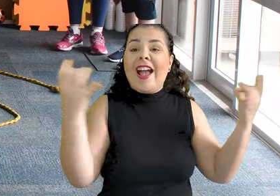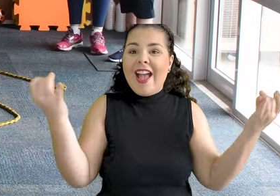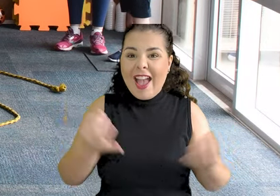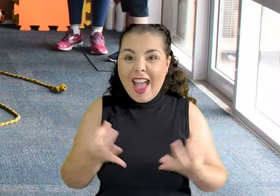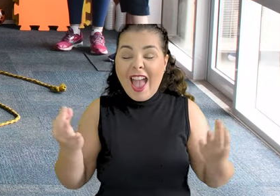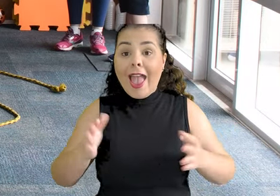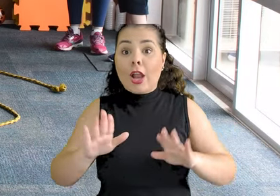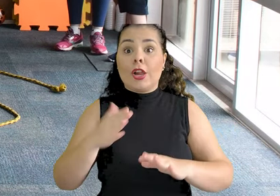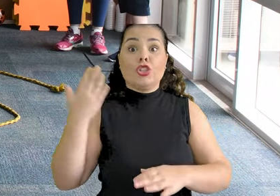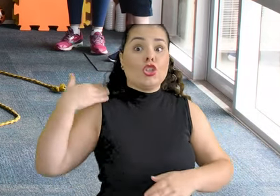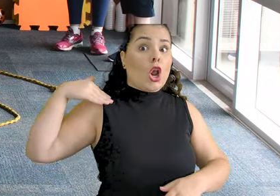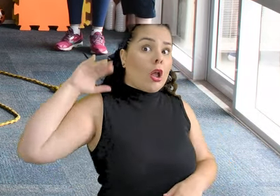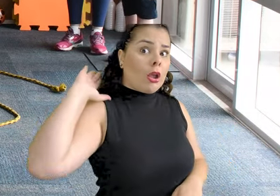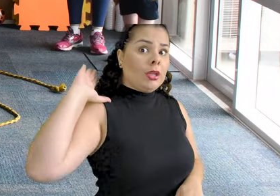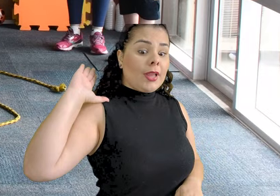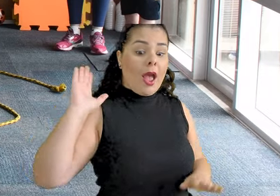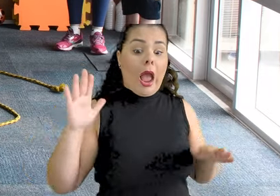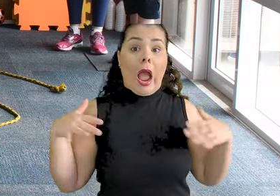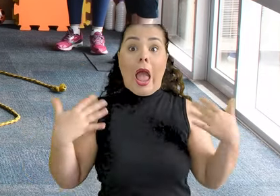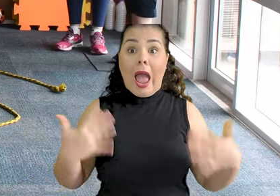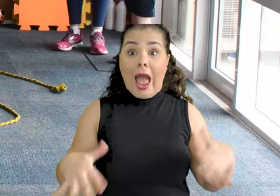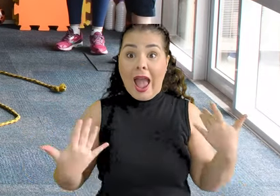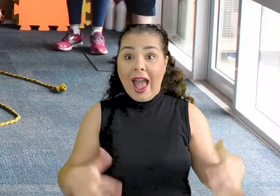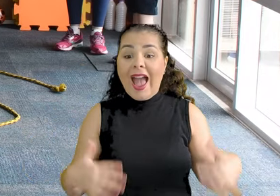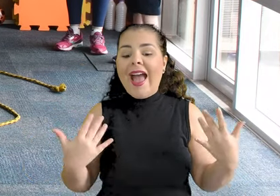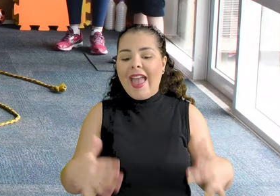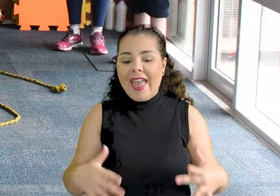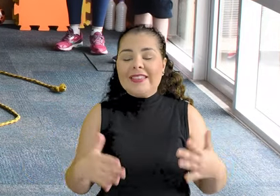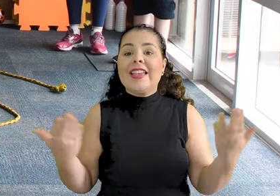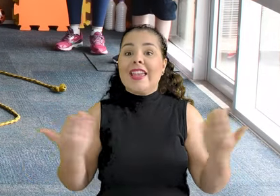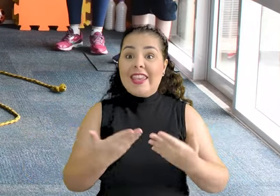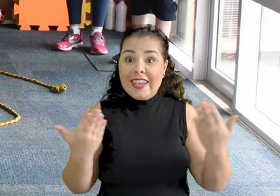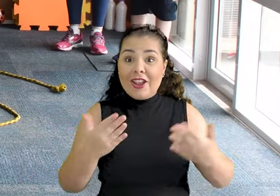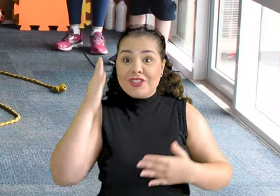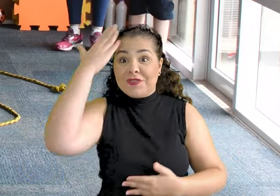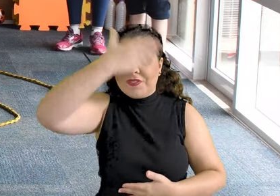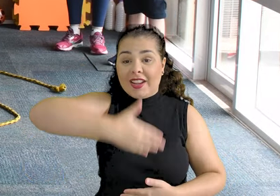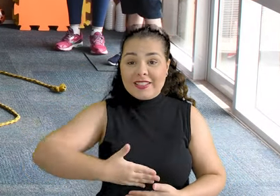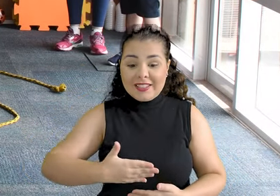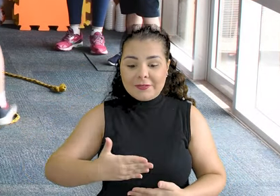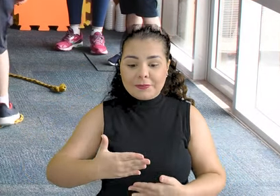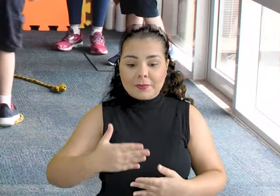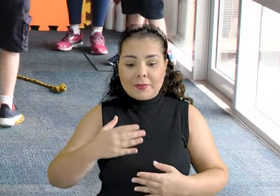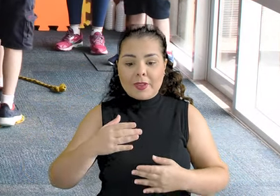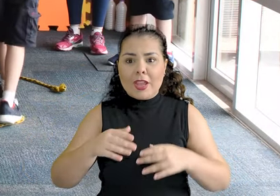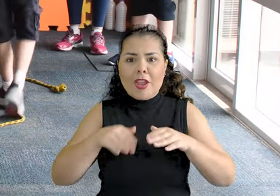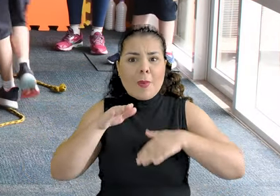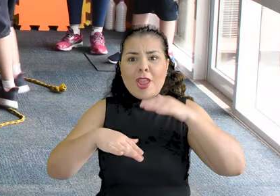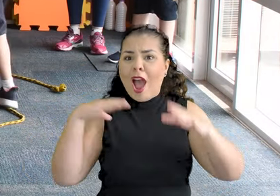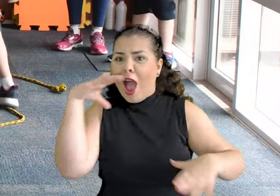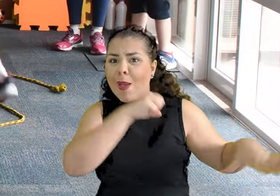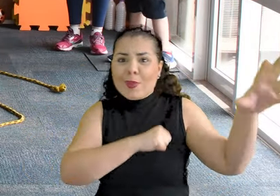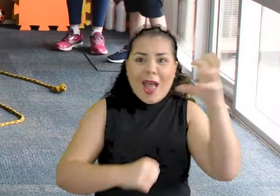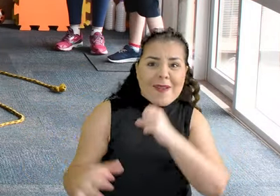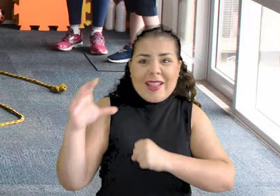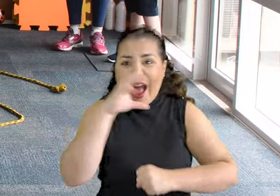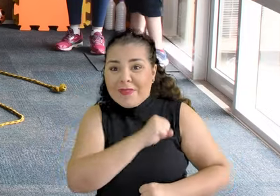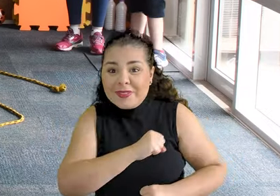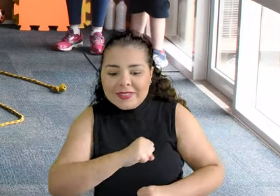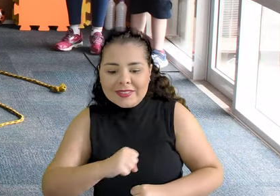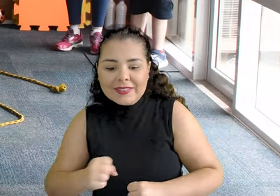Muito bom. De costas. Oi, oi, de frente. Correndo mais rápido que